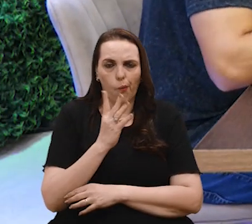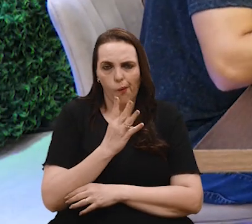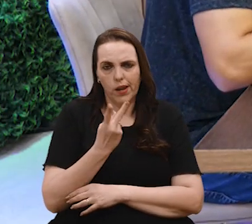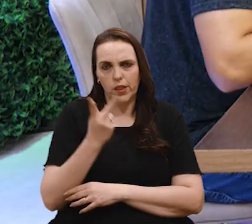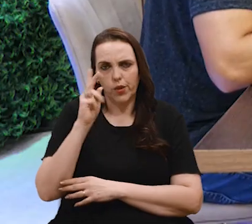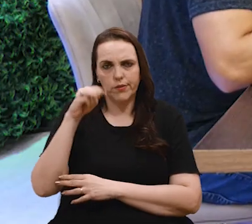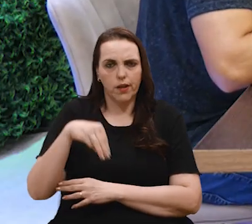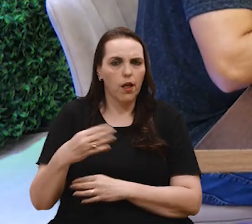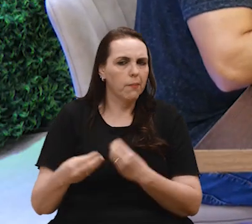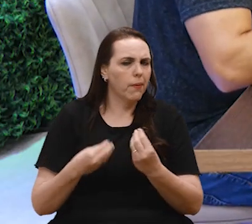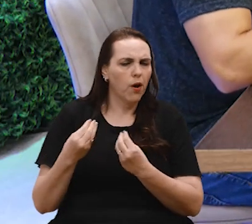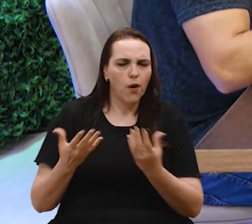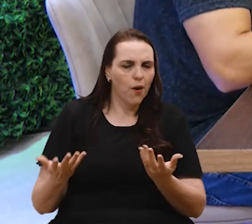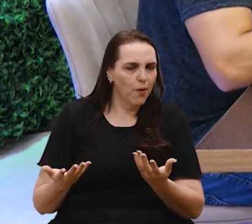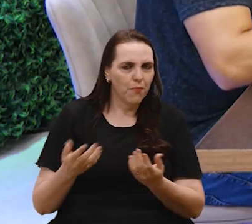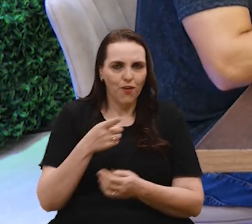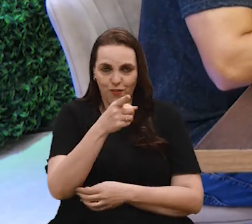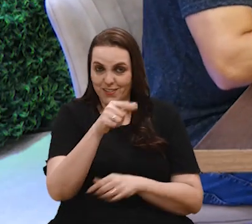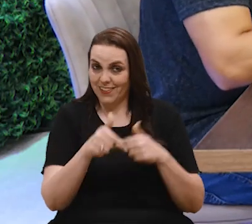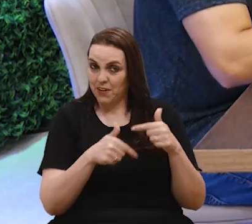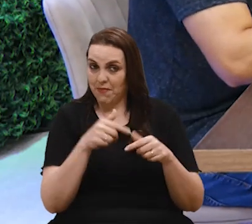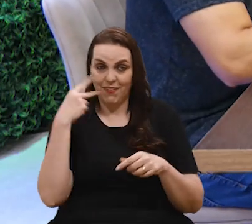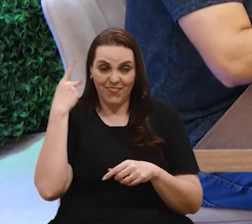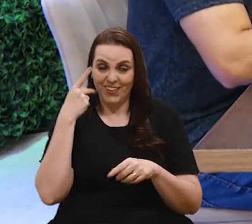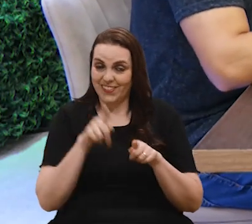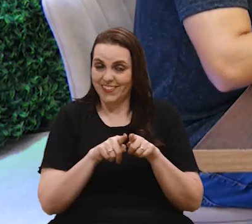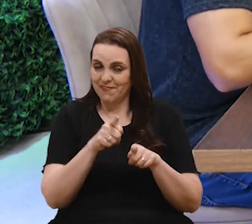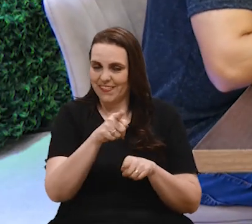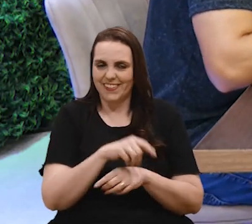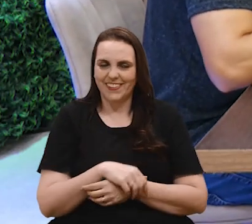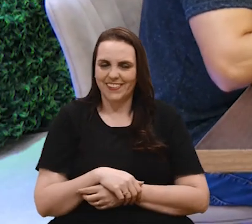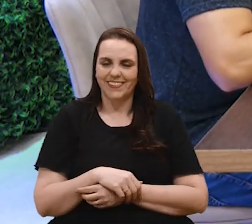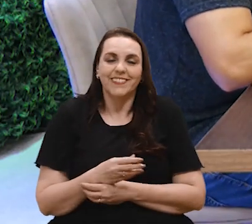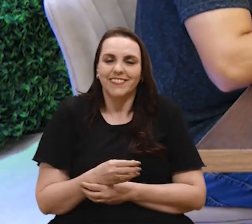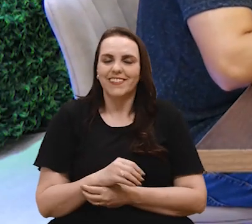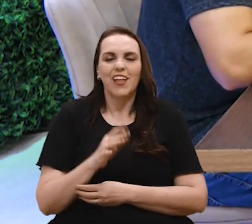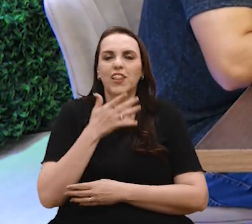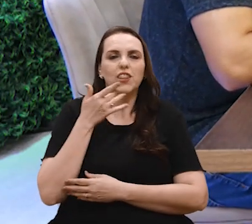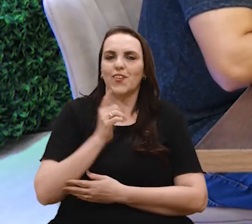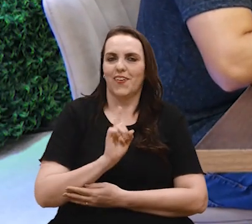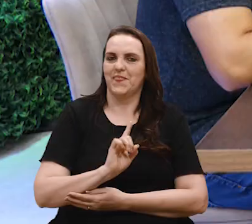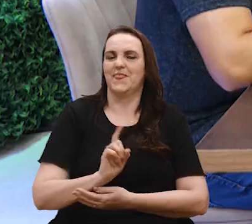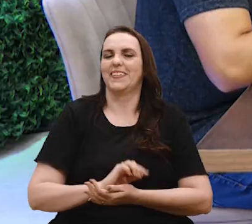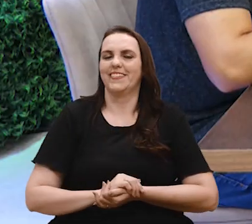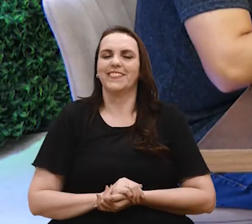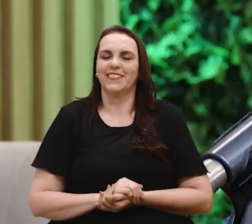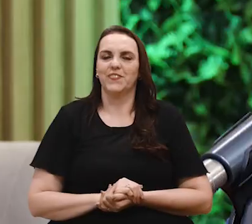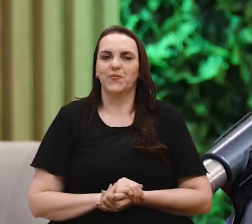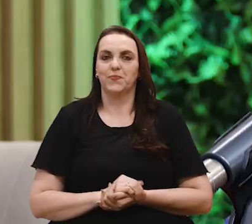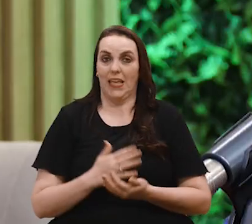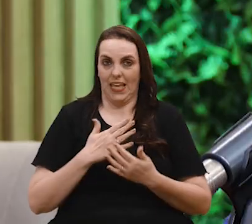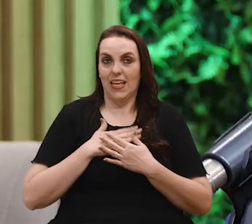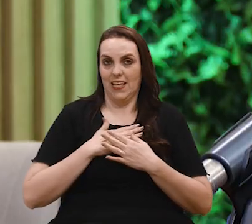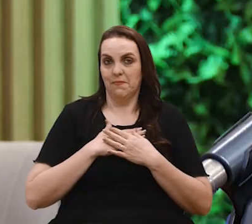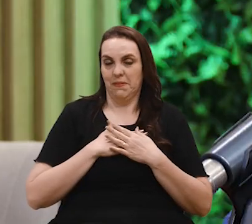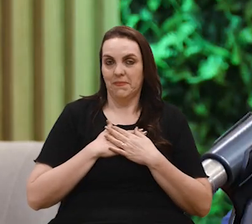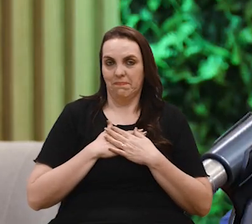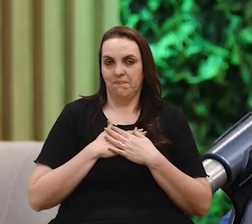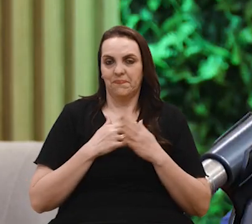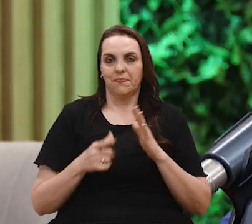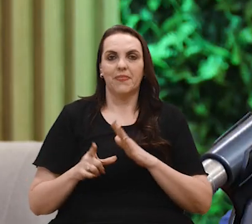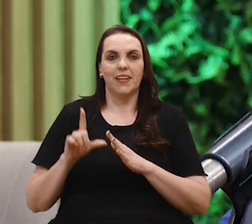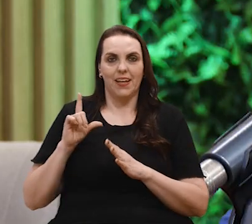vereadora municipal? Jesus! Como que vocês conseguem essa... Não é fácil? Eu no caso, eu estava antes